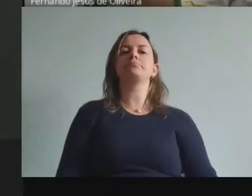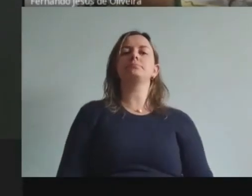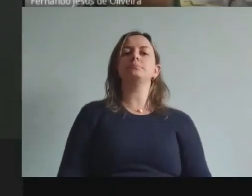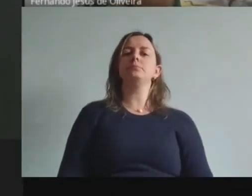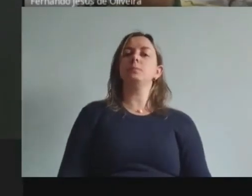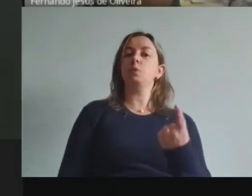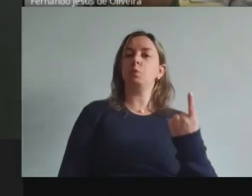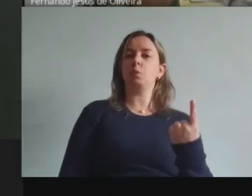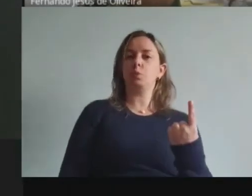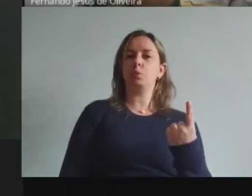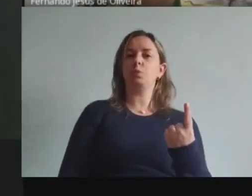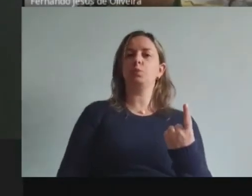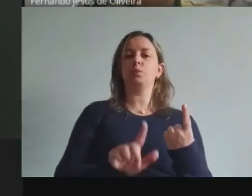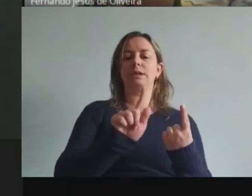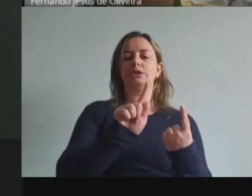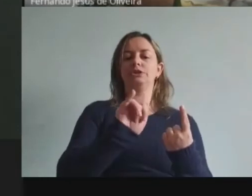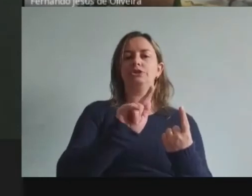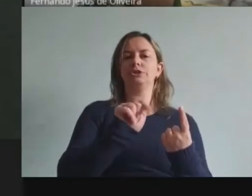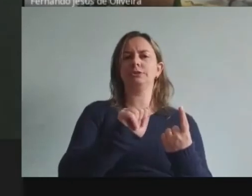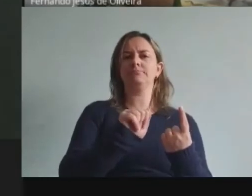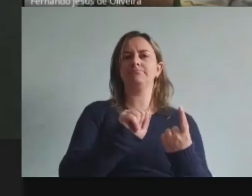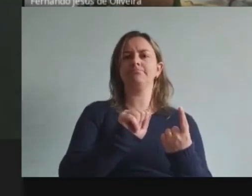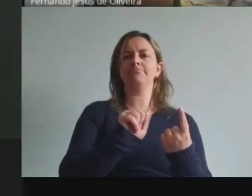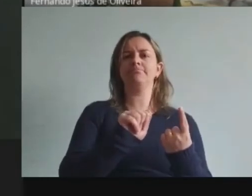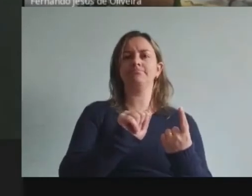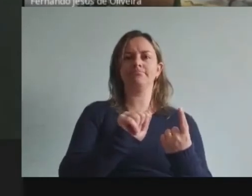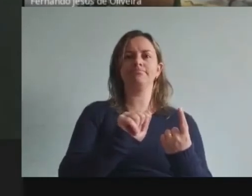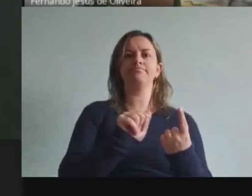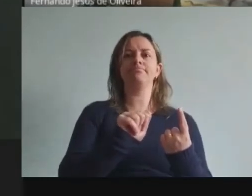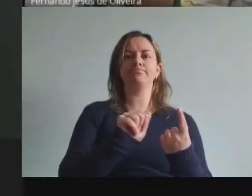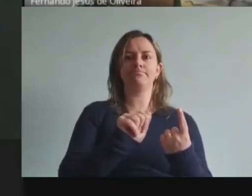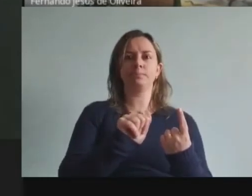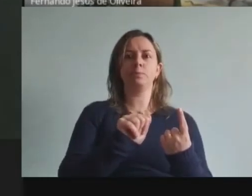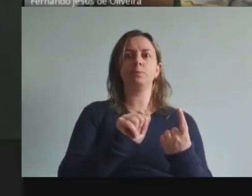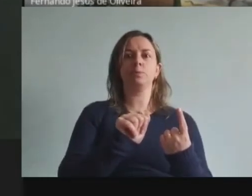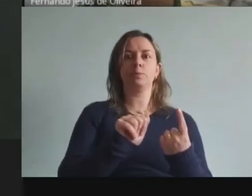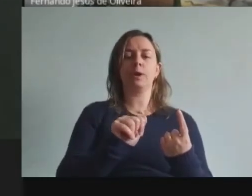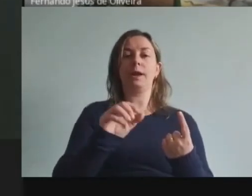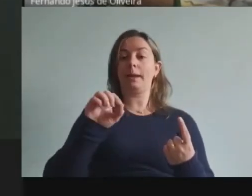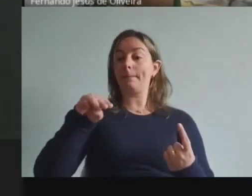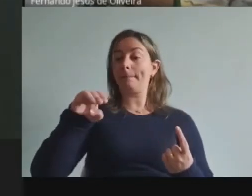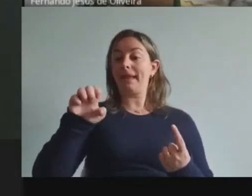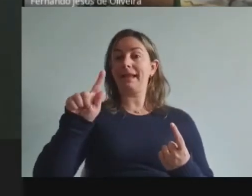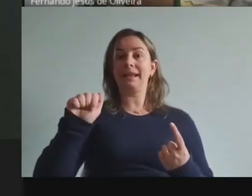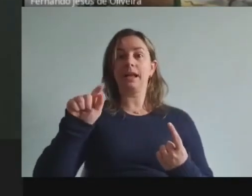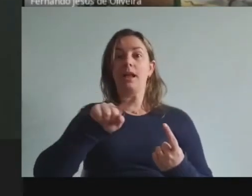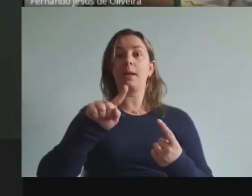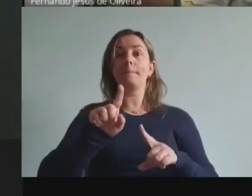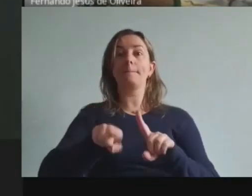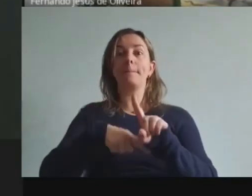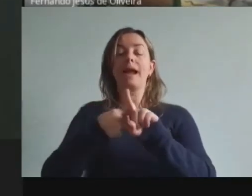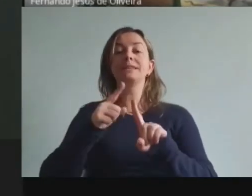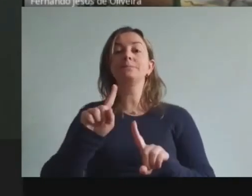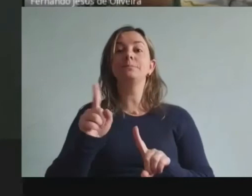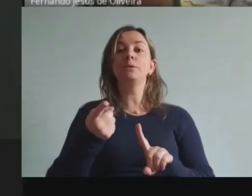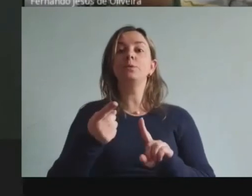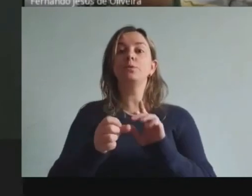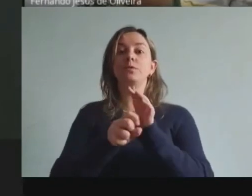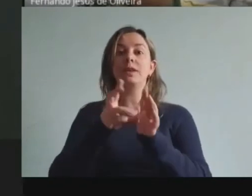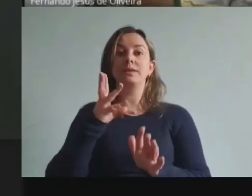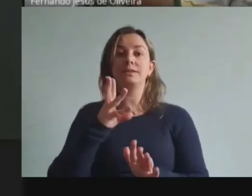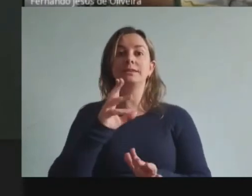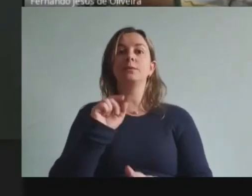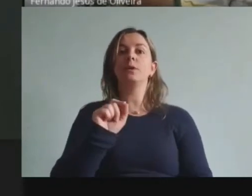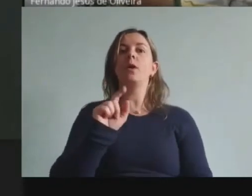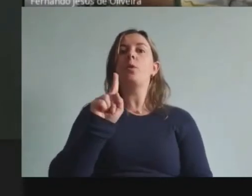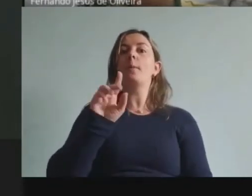giga são 1000 megas, né? 1000 vezes maior do que o mega, ou seja, 1000 vezes maior do que 1 milhão, é 1 bilhão,